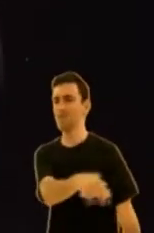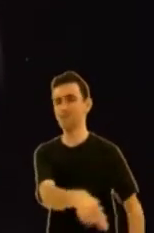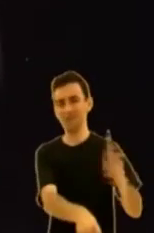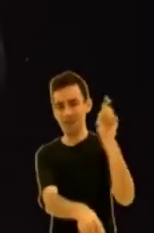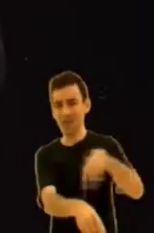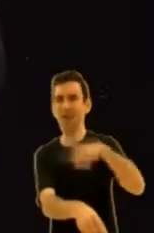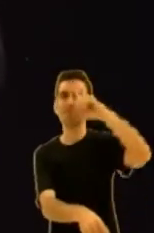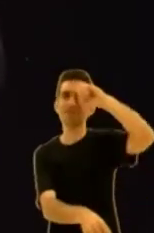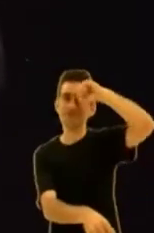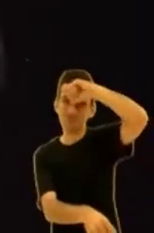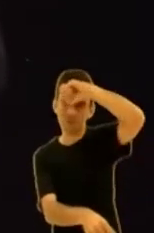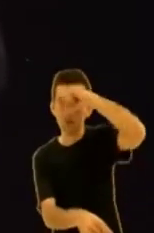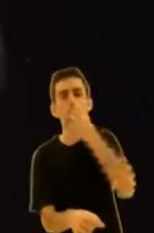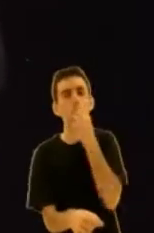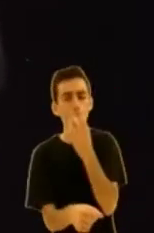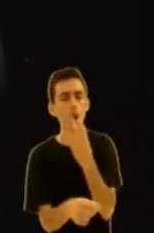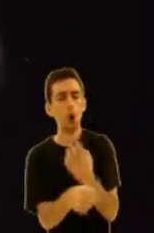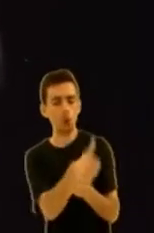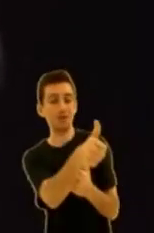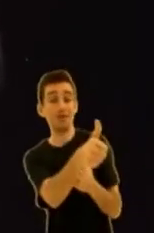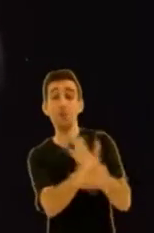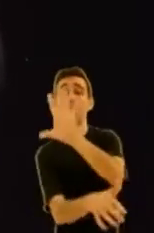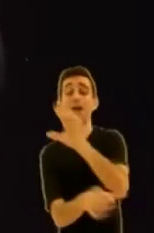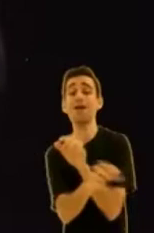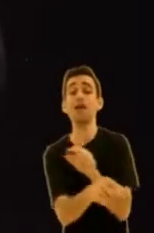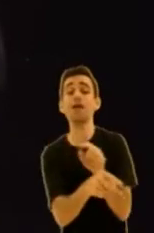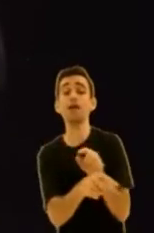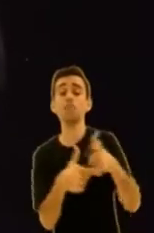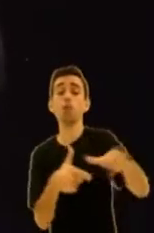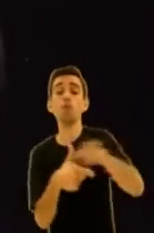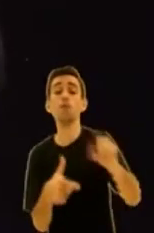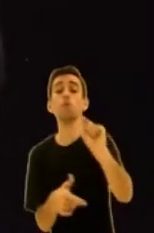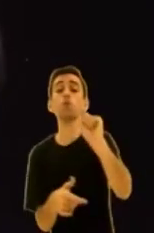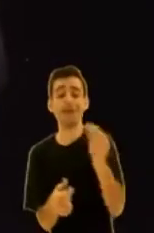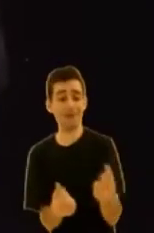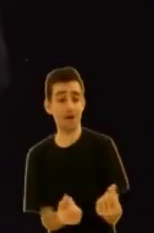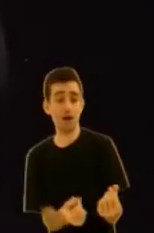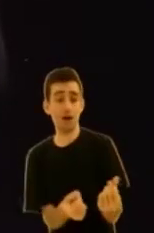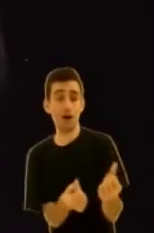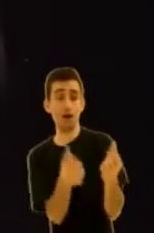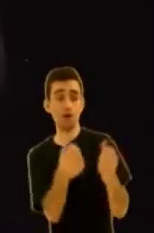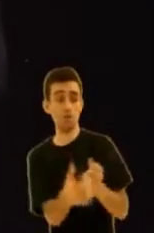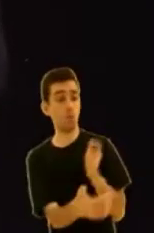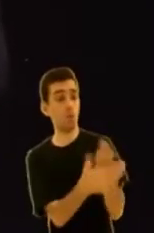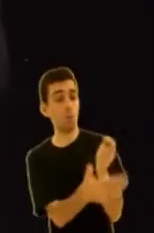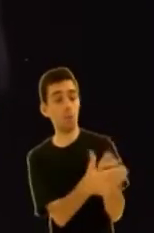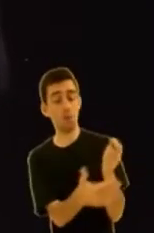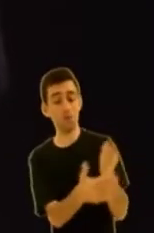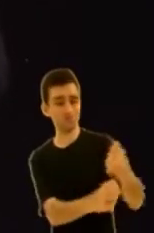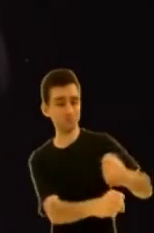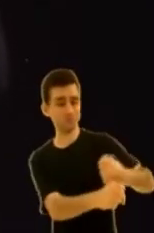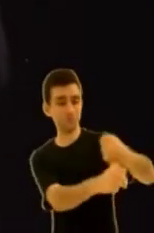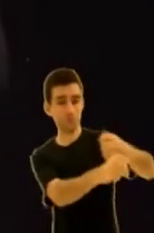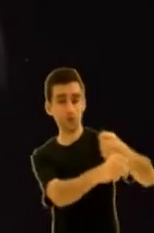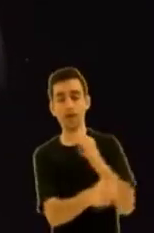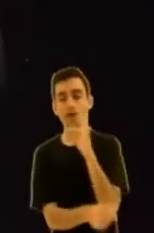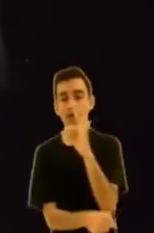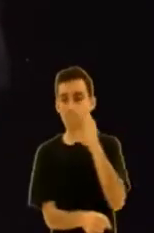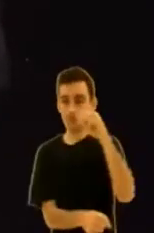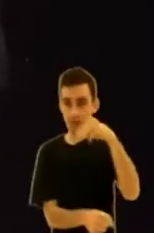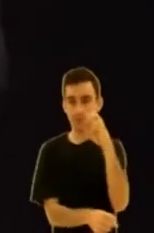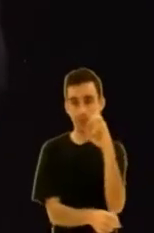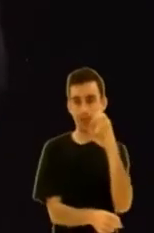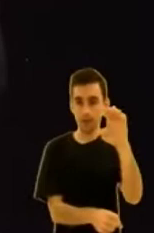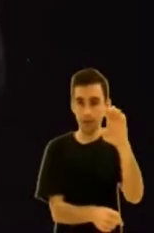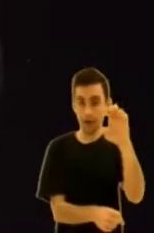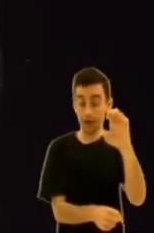é fenomenal, é maravilhosa, é super rápida, ela tem um custo alto. O FNDE volta para a prancheta e apresenta hoje